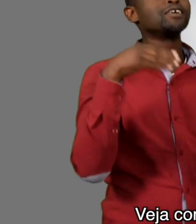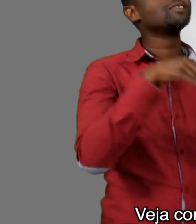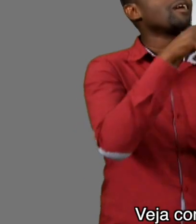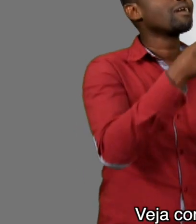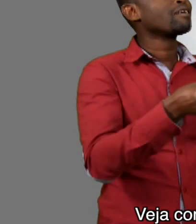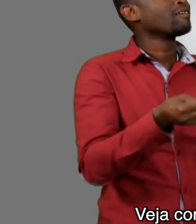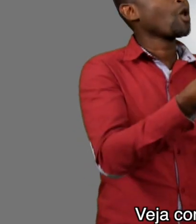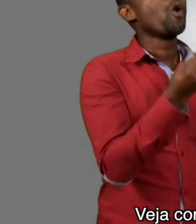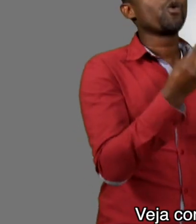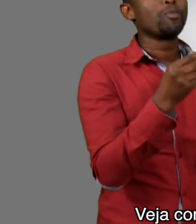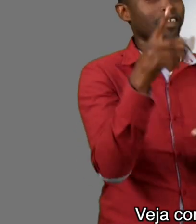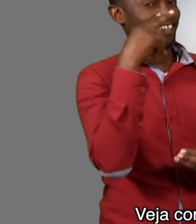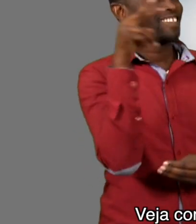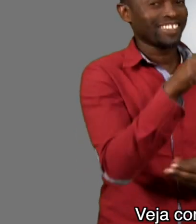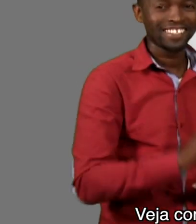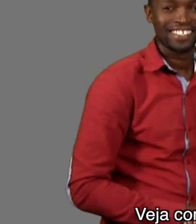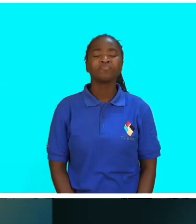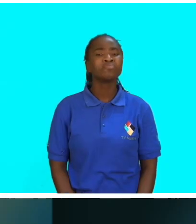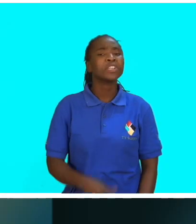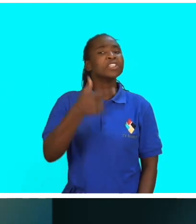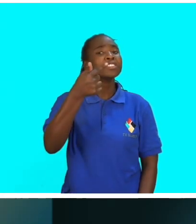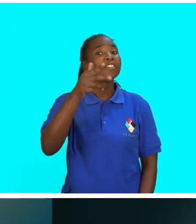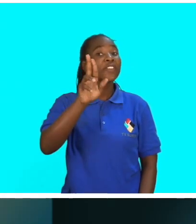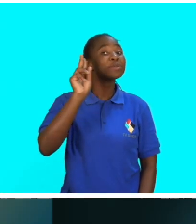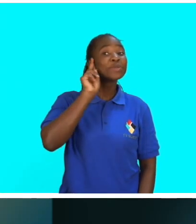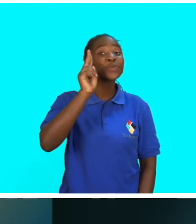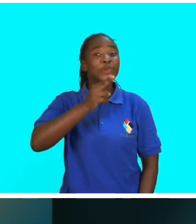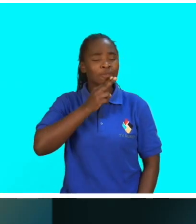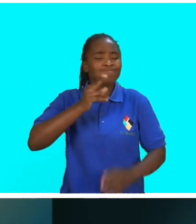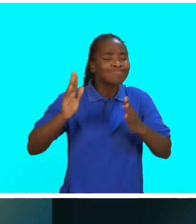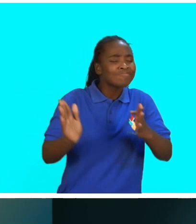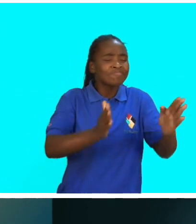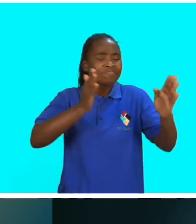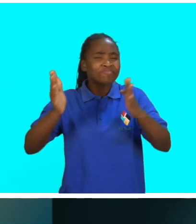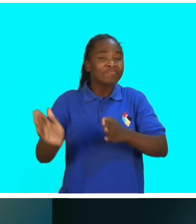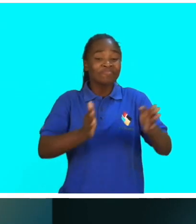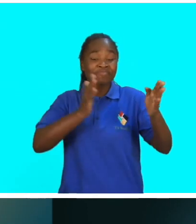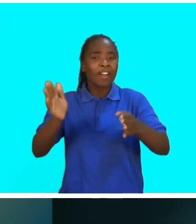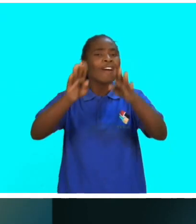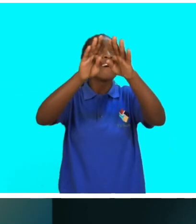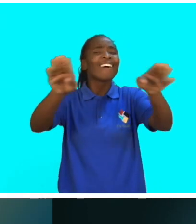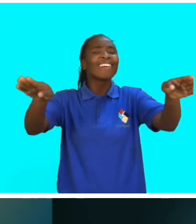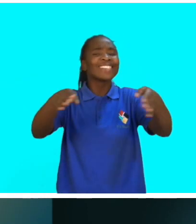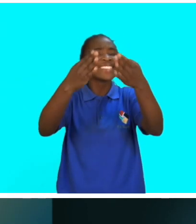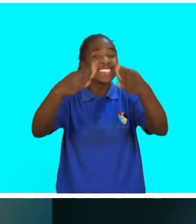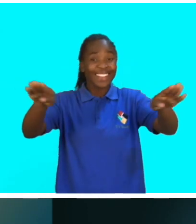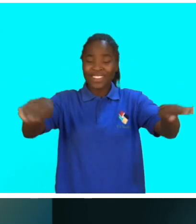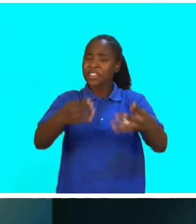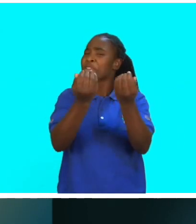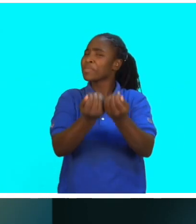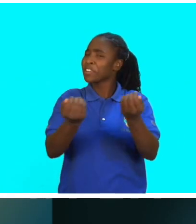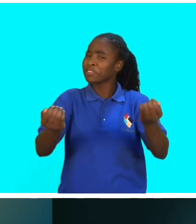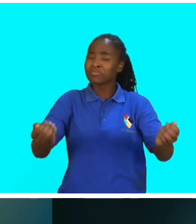Veja como foi o momento da entrega. Por ocasião da quadra festiva que se avizinha, a TV Surdo organizou um